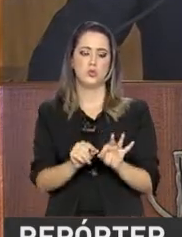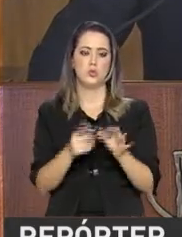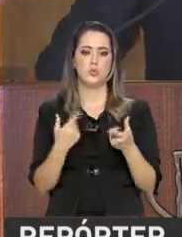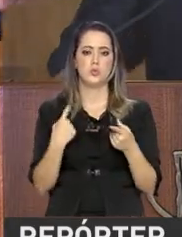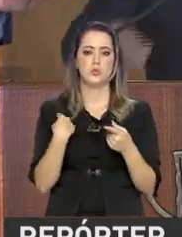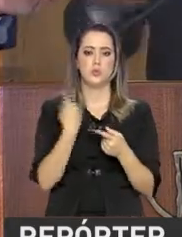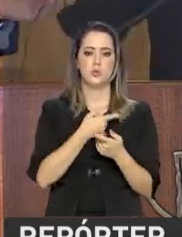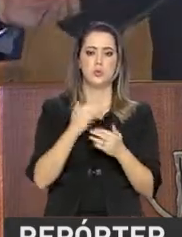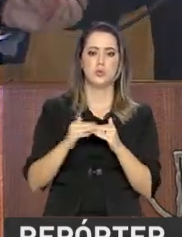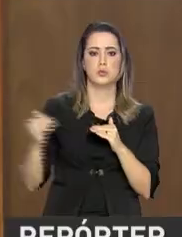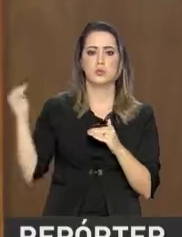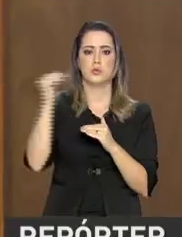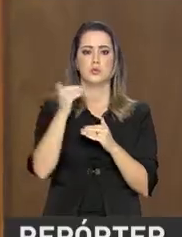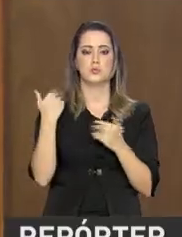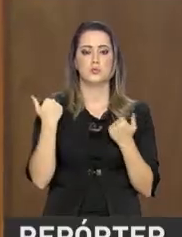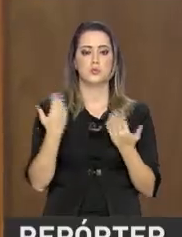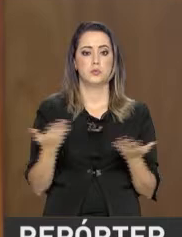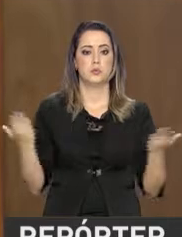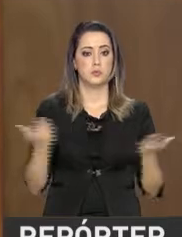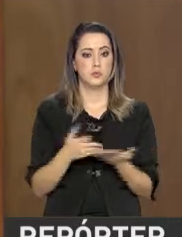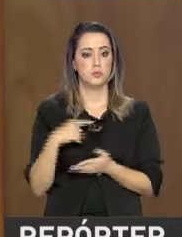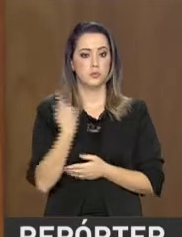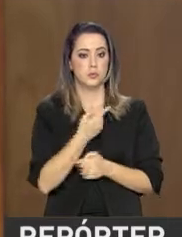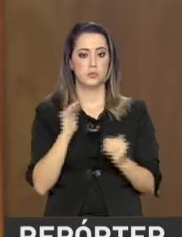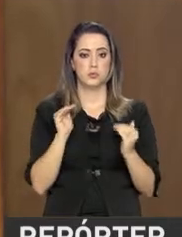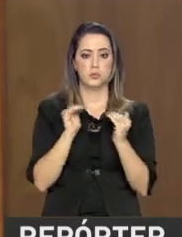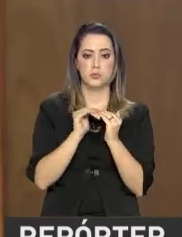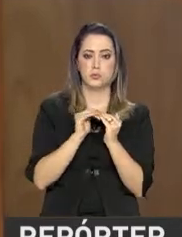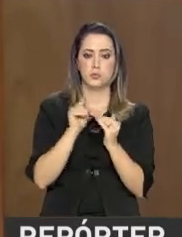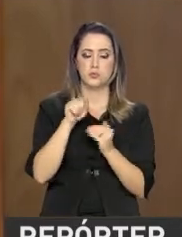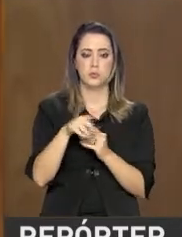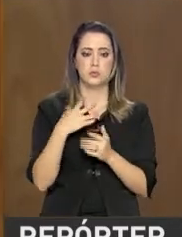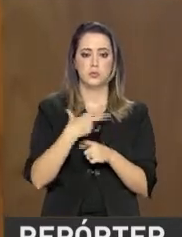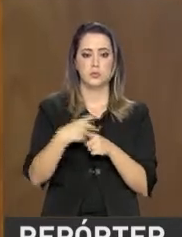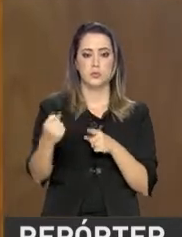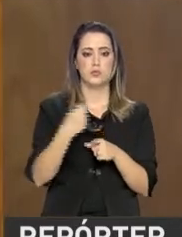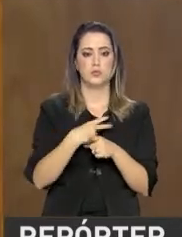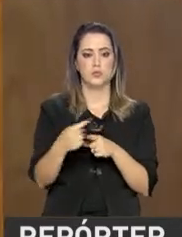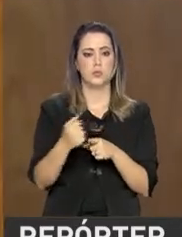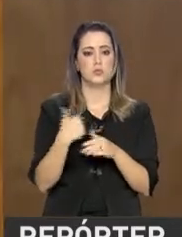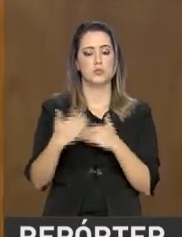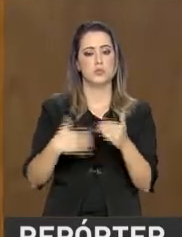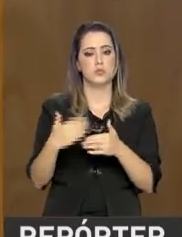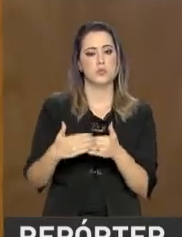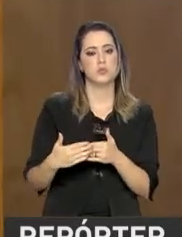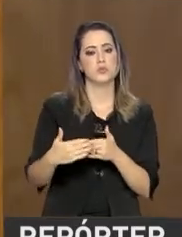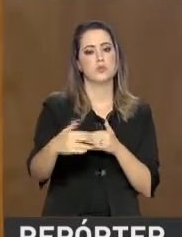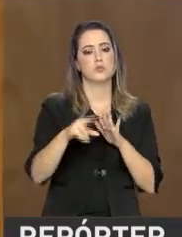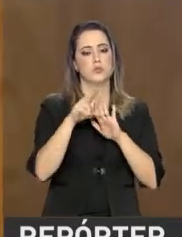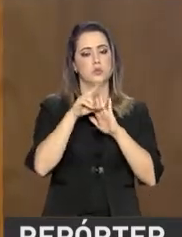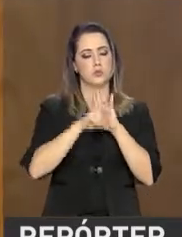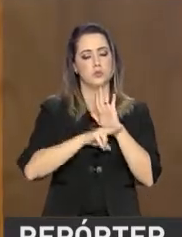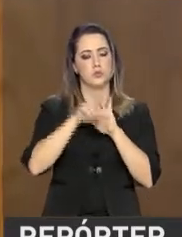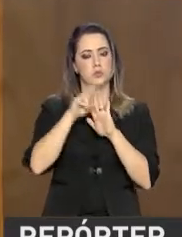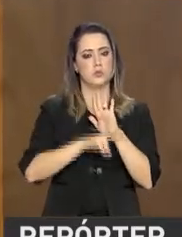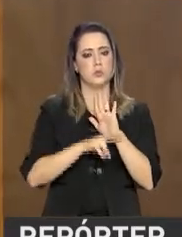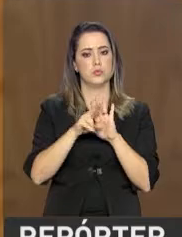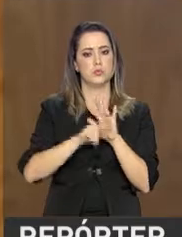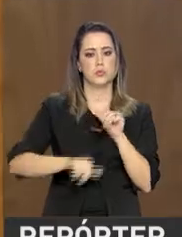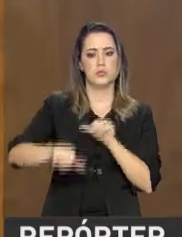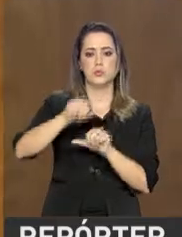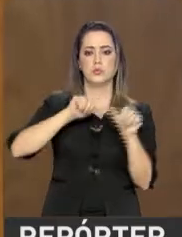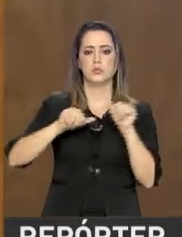já estamos em outro patamar agora nosso objetivo é superar barreiras regulatórias as trocas